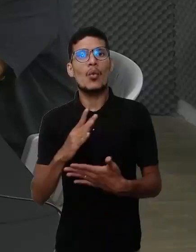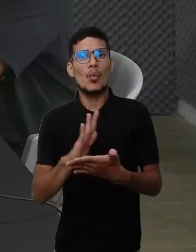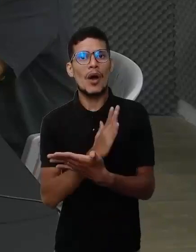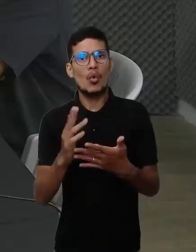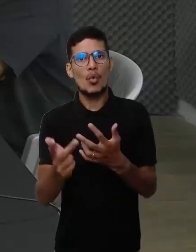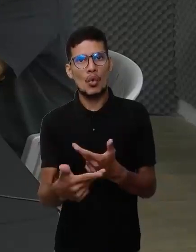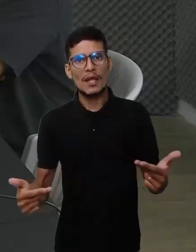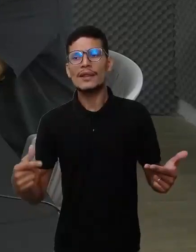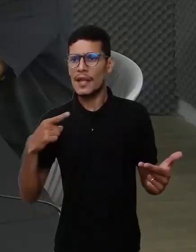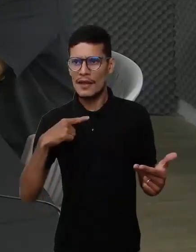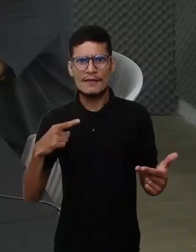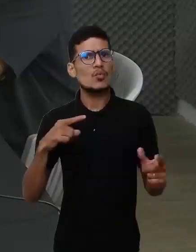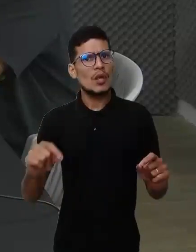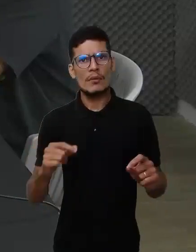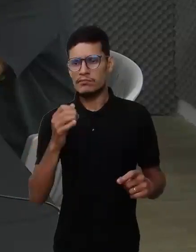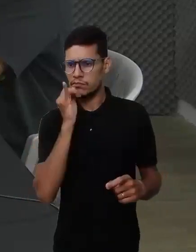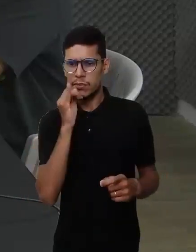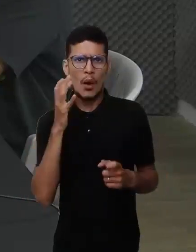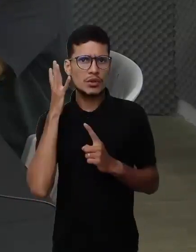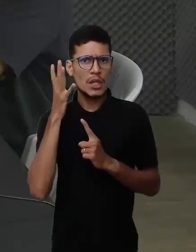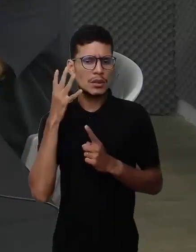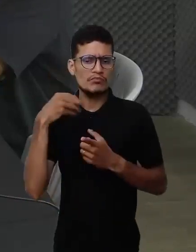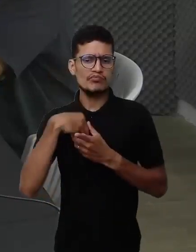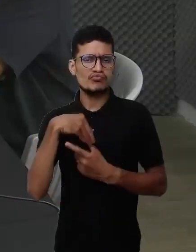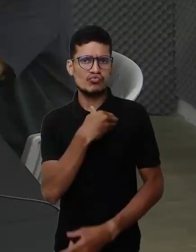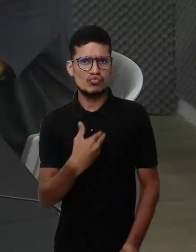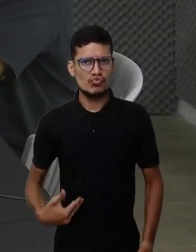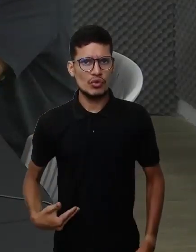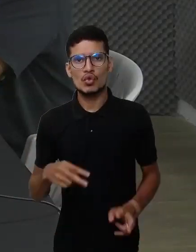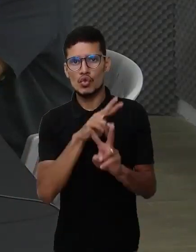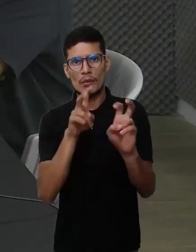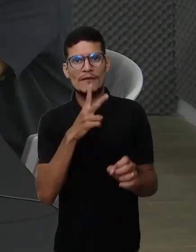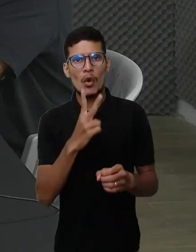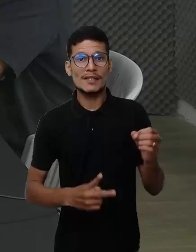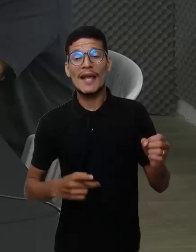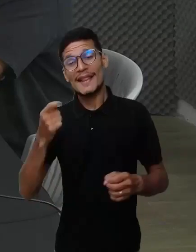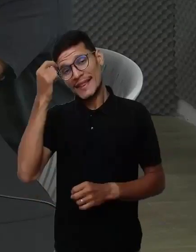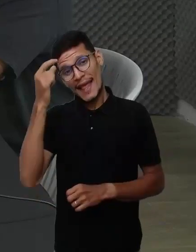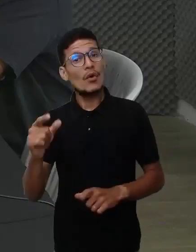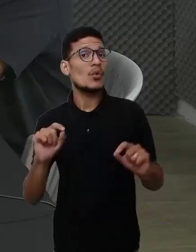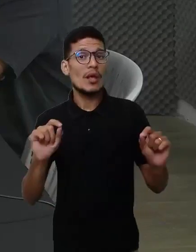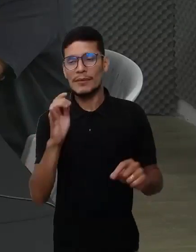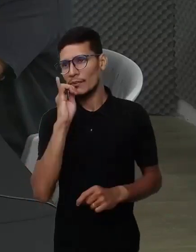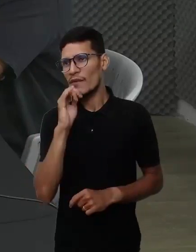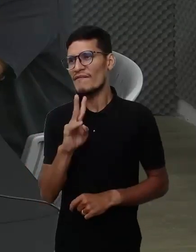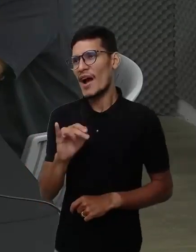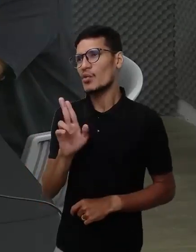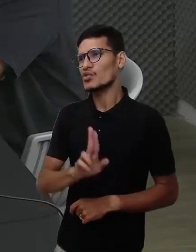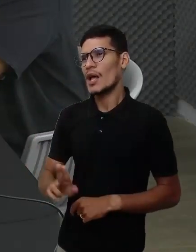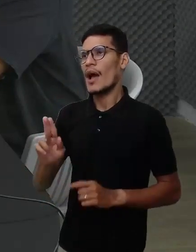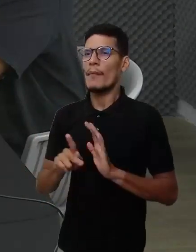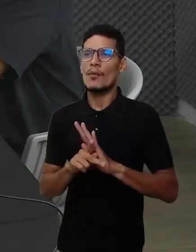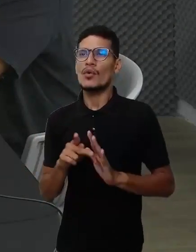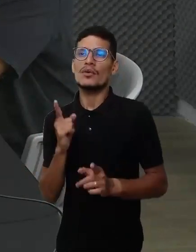teve uma audiência pública lá na Câmara sobre violência. E aí as ideias eram as mais mirabolantes. Vamos botar detector de metal na porta da